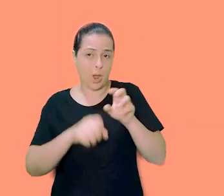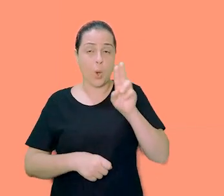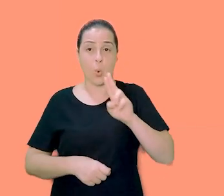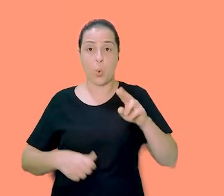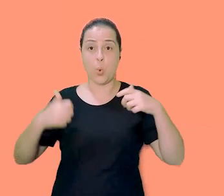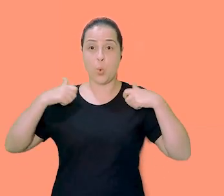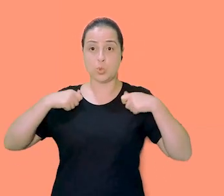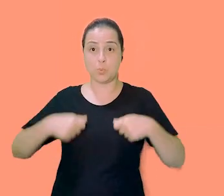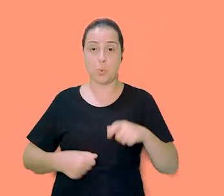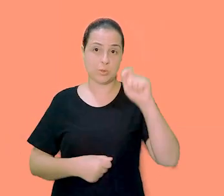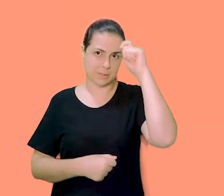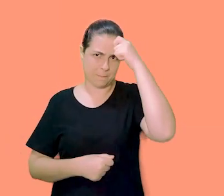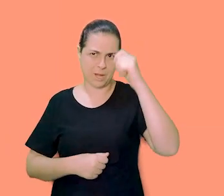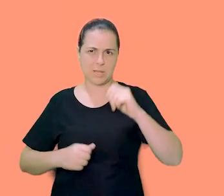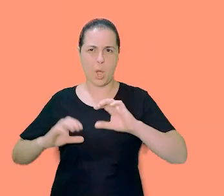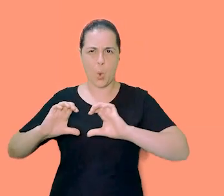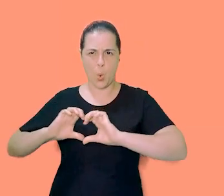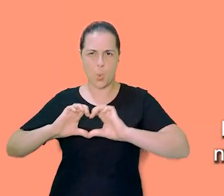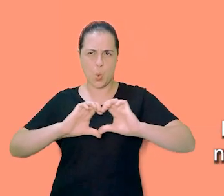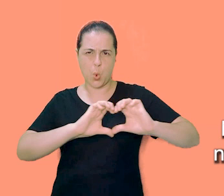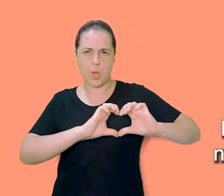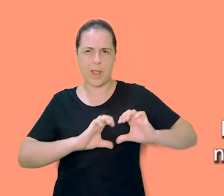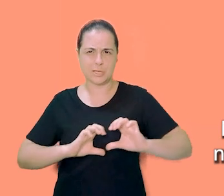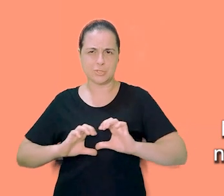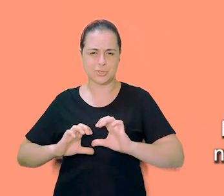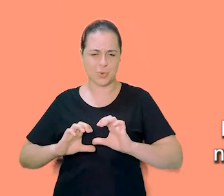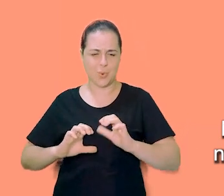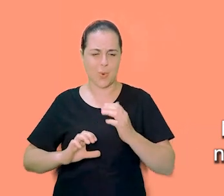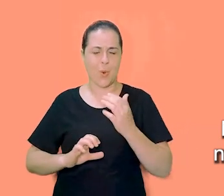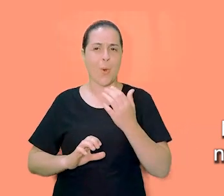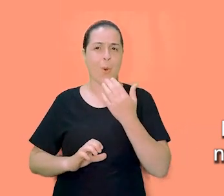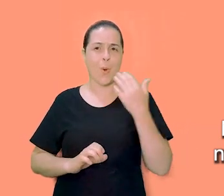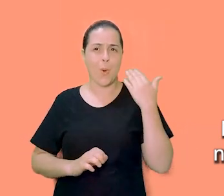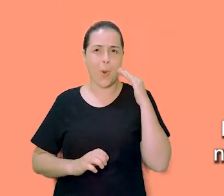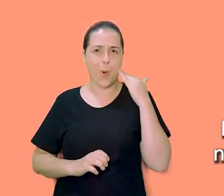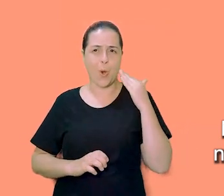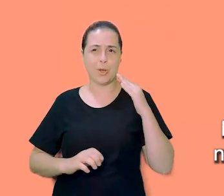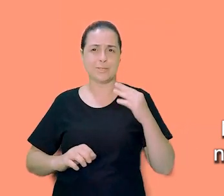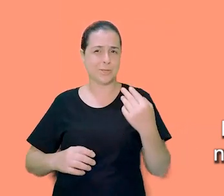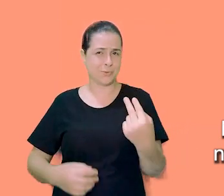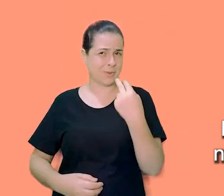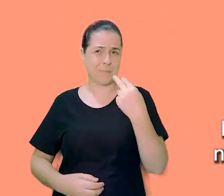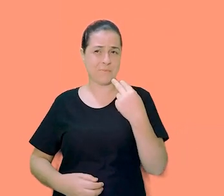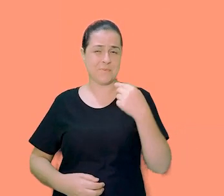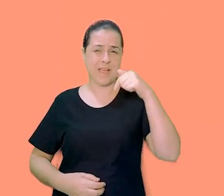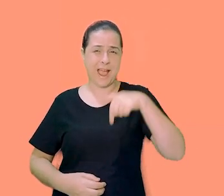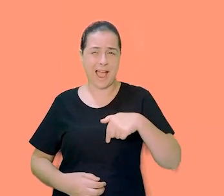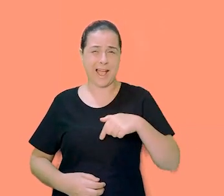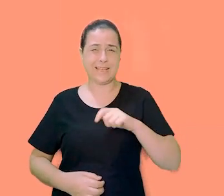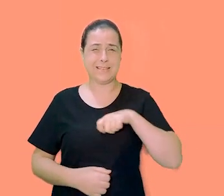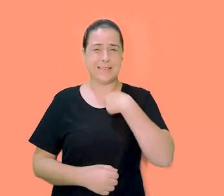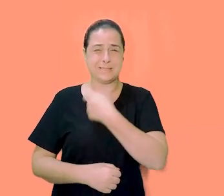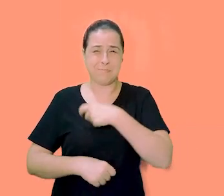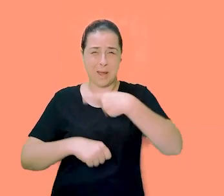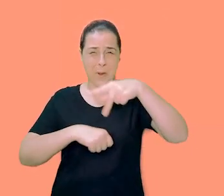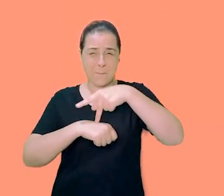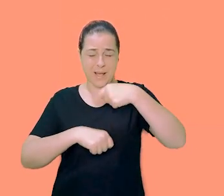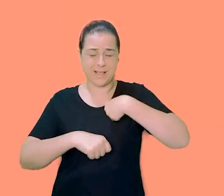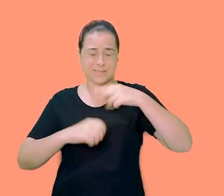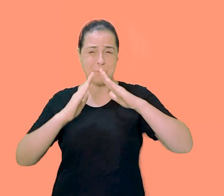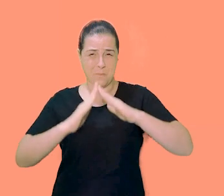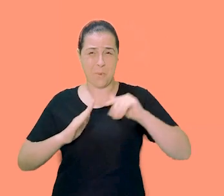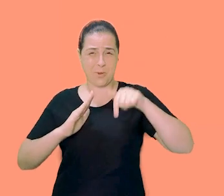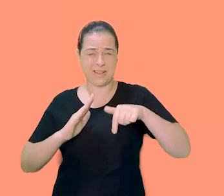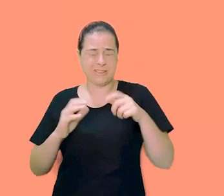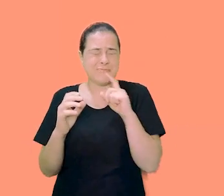blusa preta com corações enormes. Quando a rosa não está aparecendo muito, mas aparece no ombro, porque eu moro aqui na Espanha e está bem frio aqui hoje. Essa semana